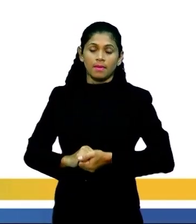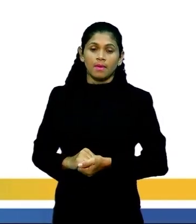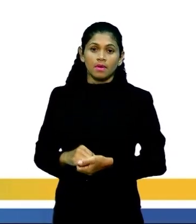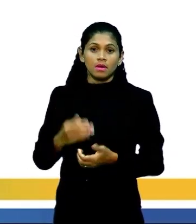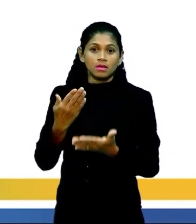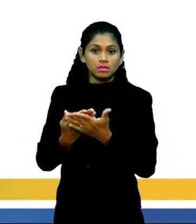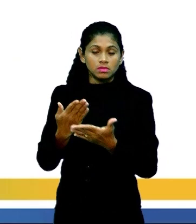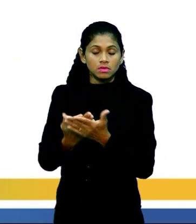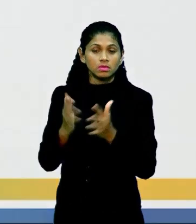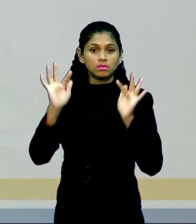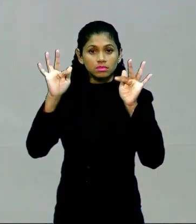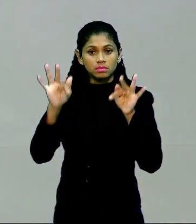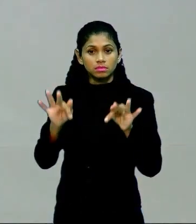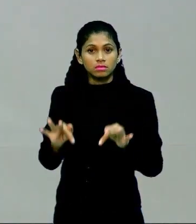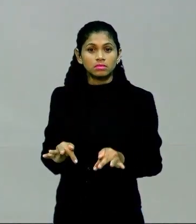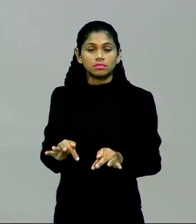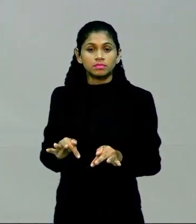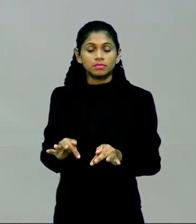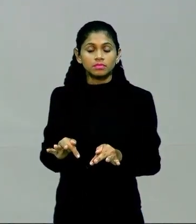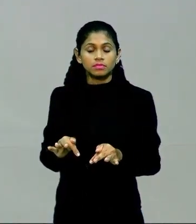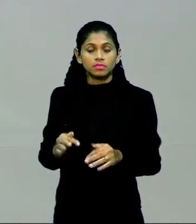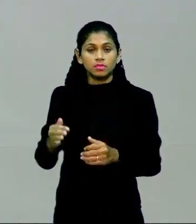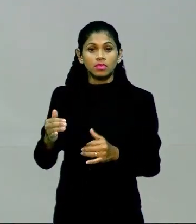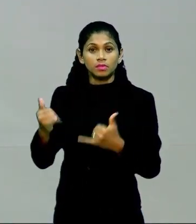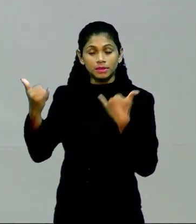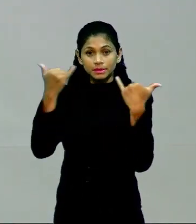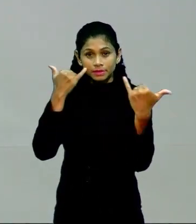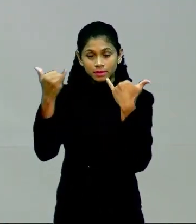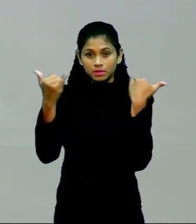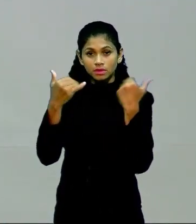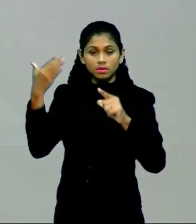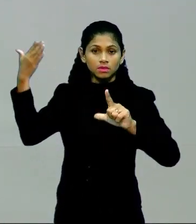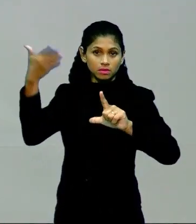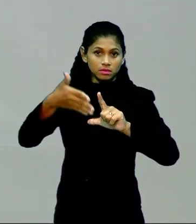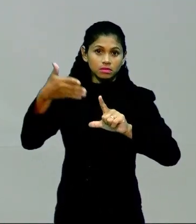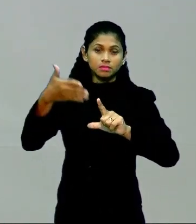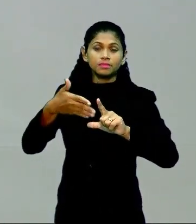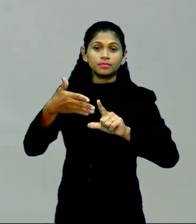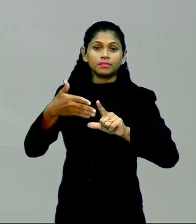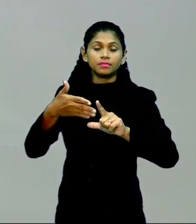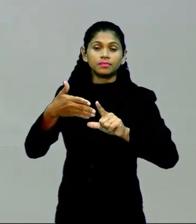A aula de hoje foi finalizada. Para mais informações, acessem a